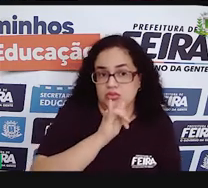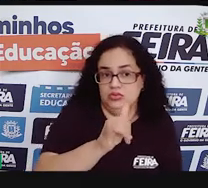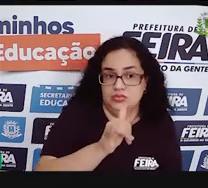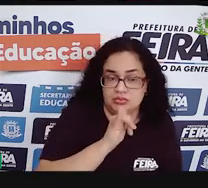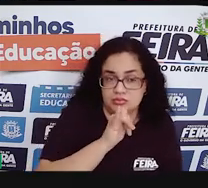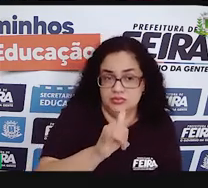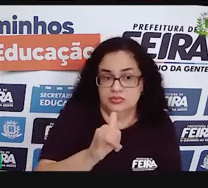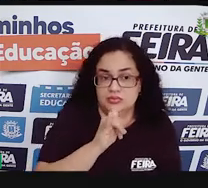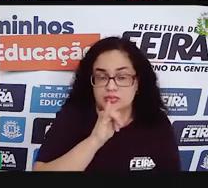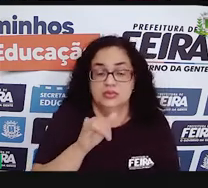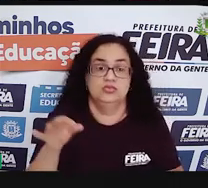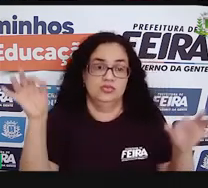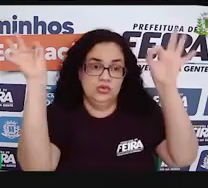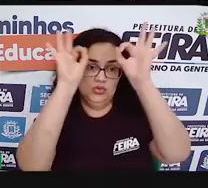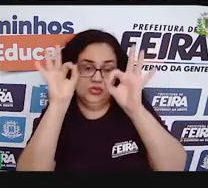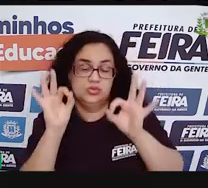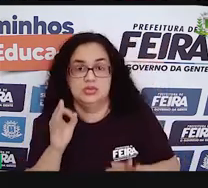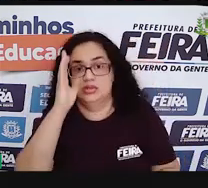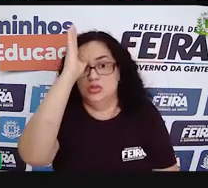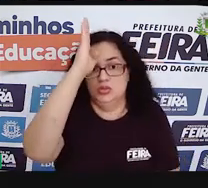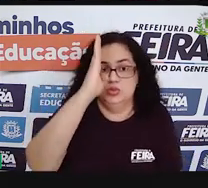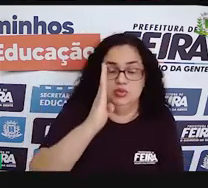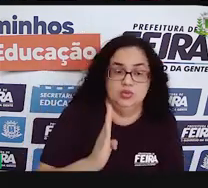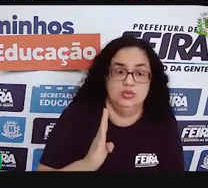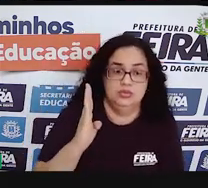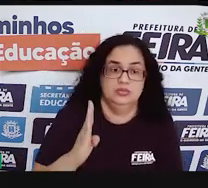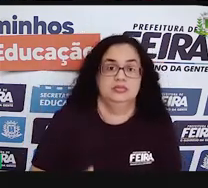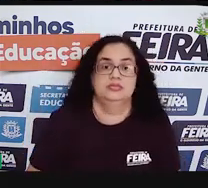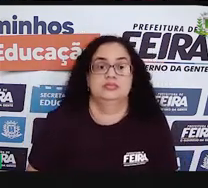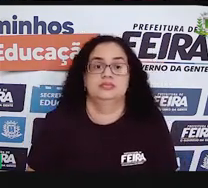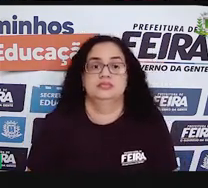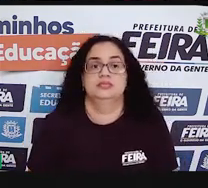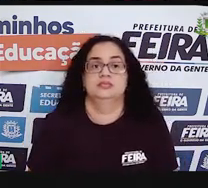informação. E ela é organizada em colunas e linhas.